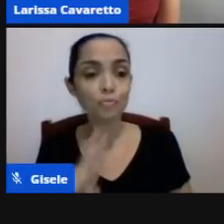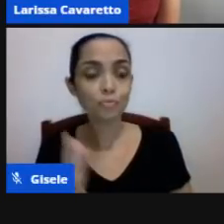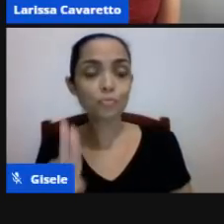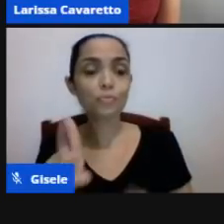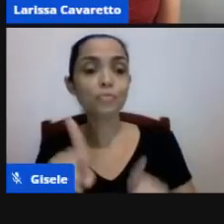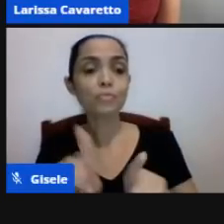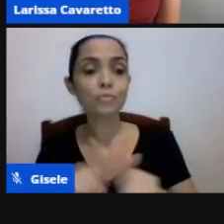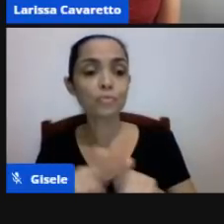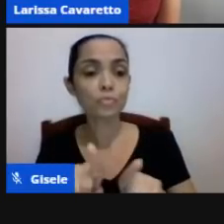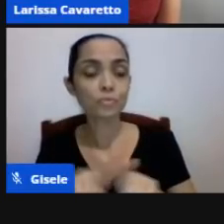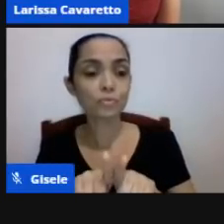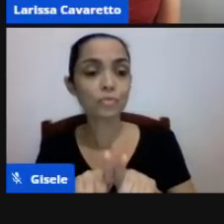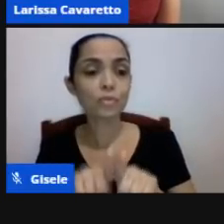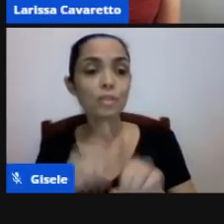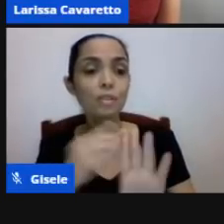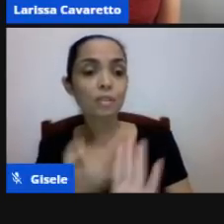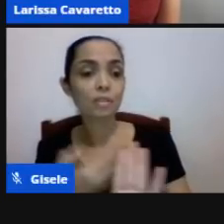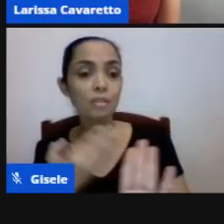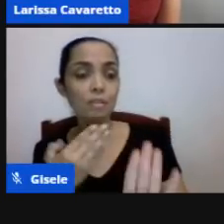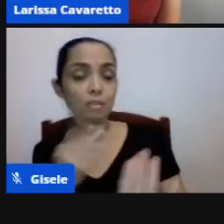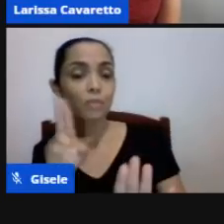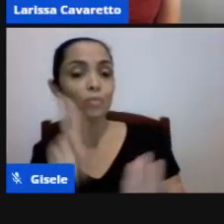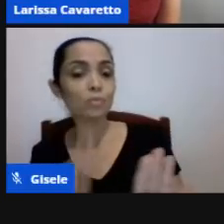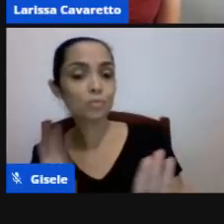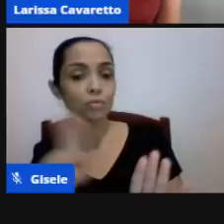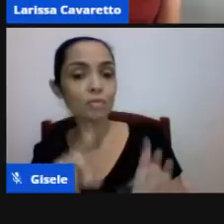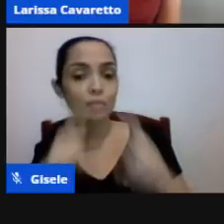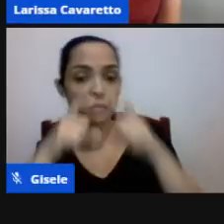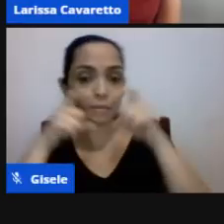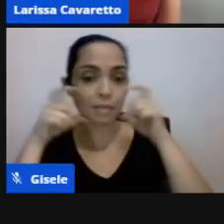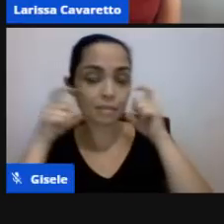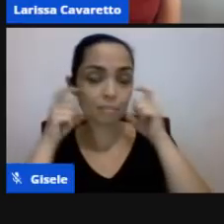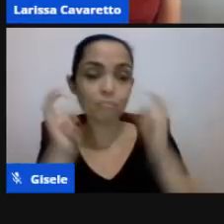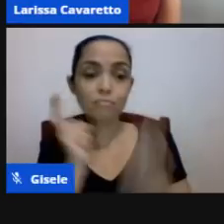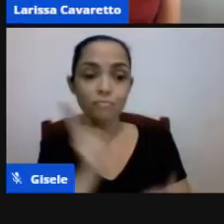que ocorrer independente de estar se usando máscara ou não.